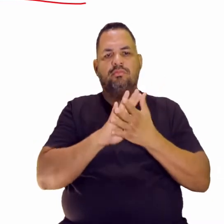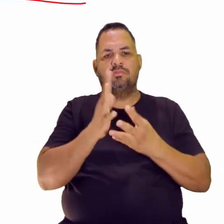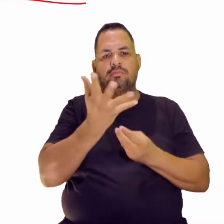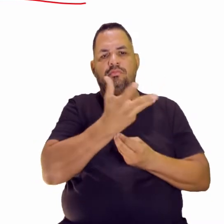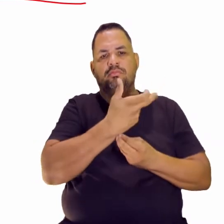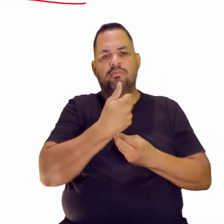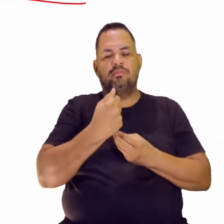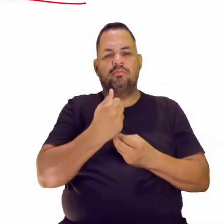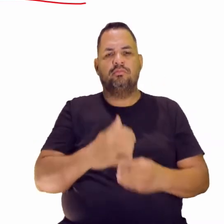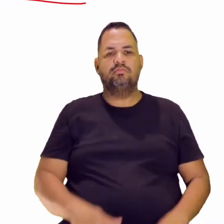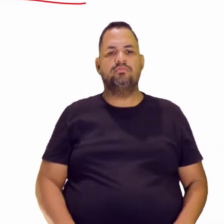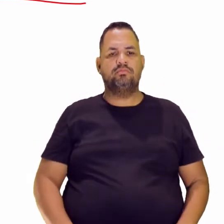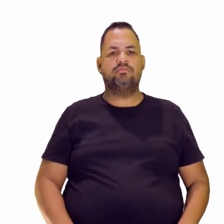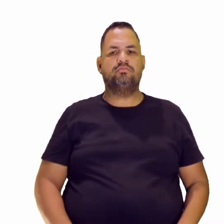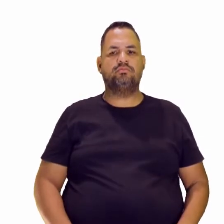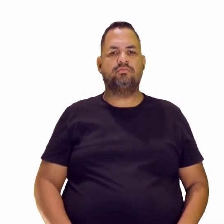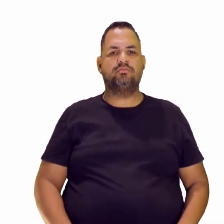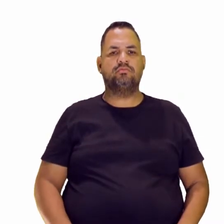né, maravilhosos.